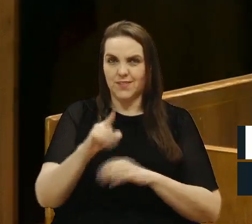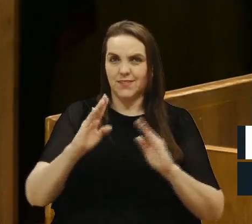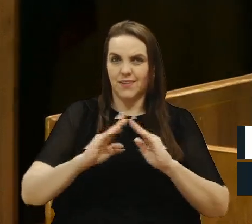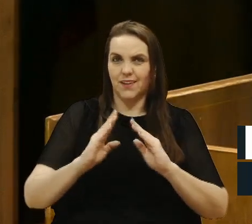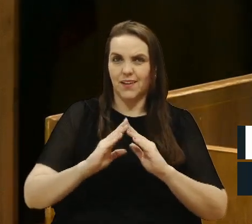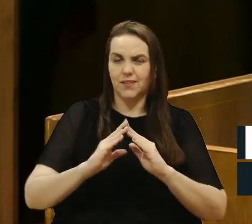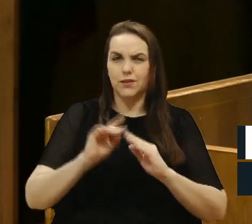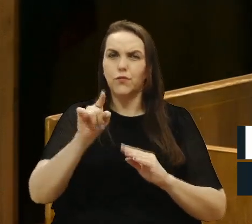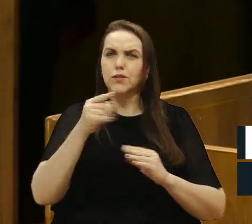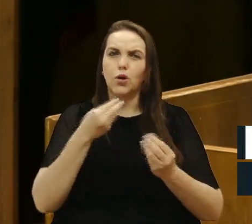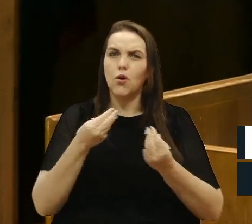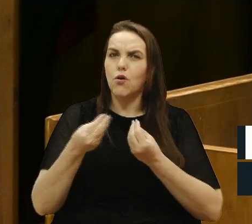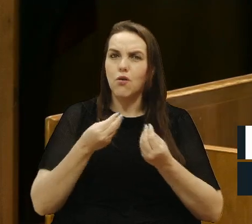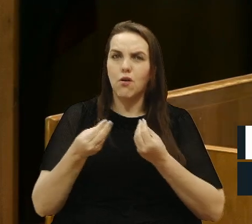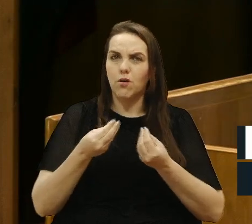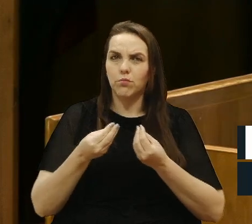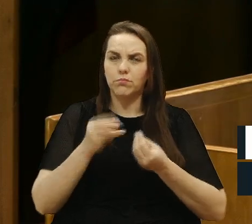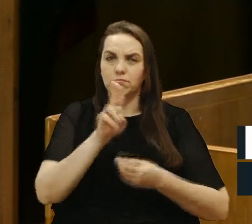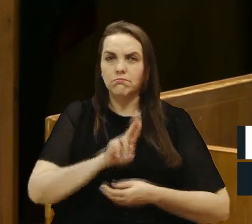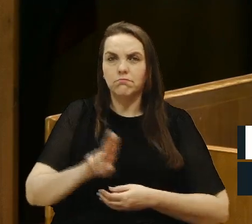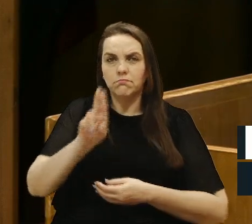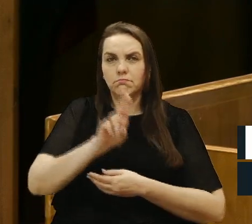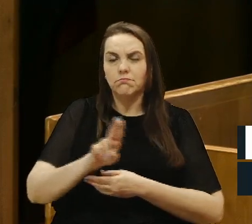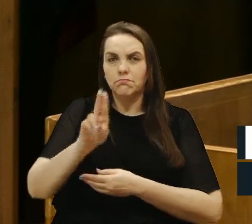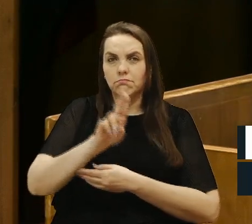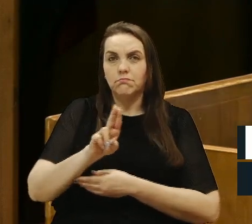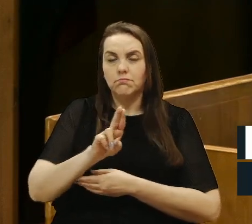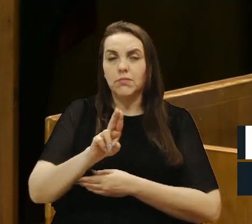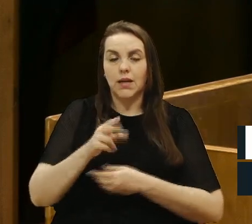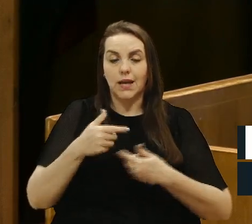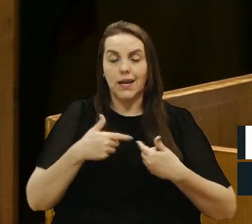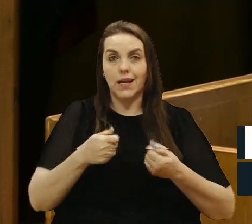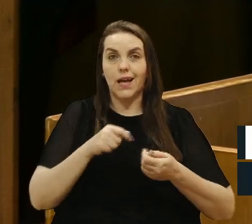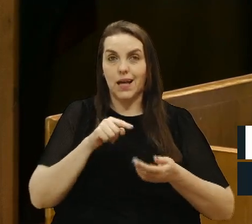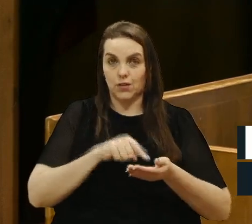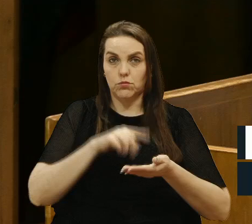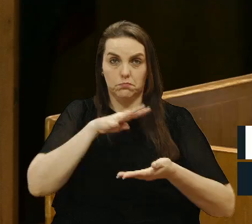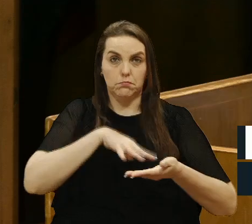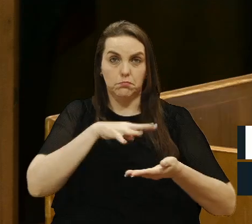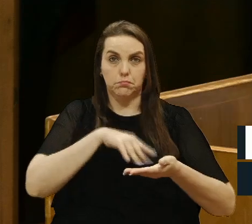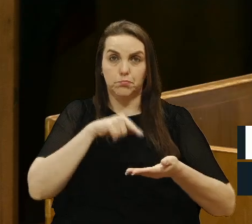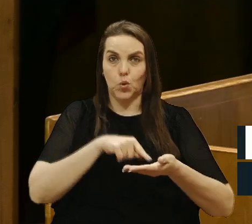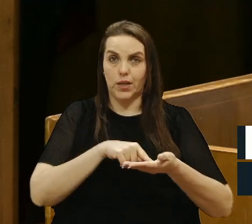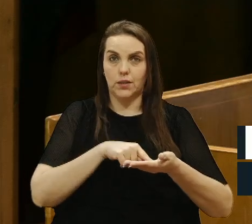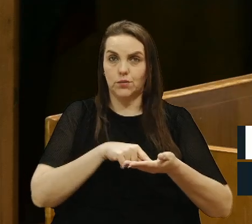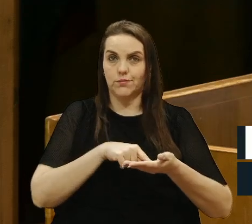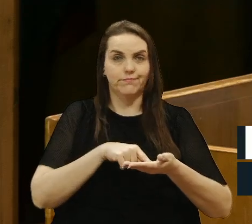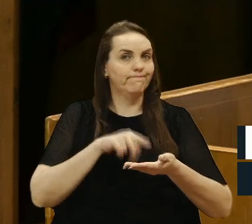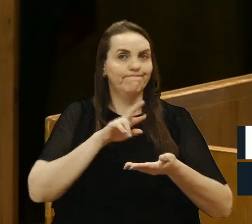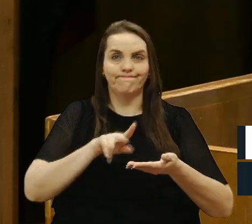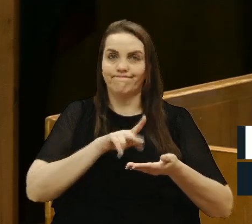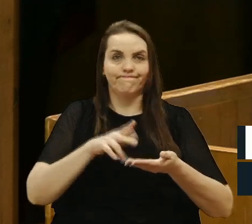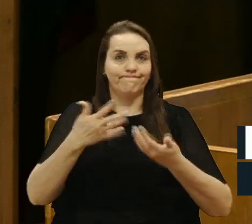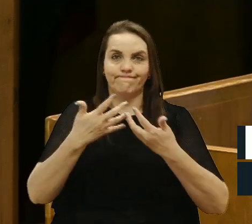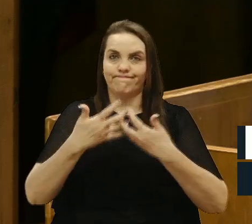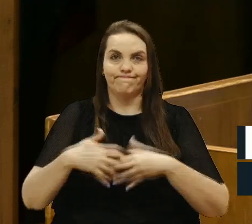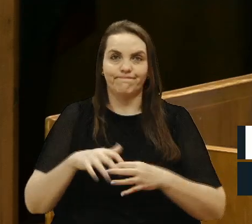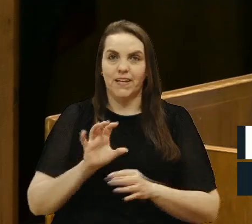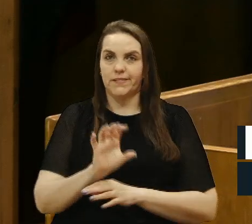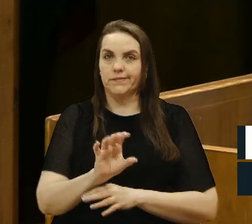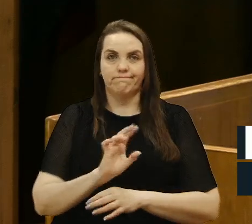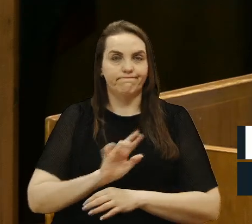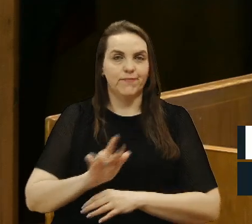se baseia no teu consumo pelo custo do boleto. Não é assim que funciona. Não é assim que